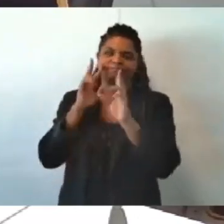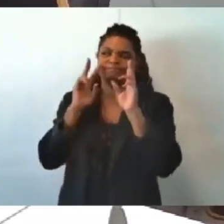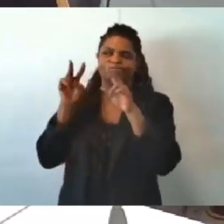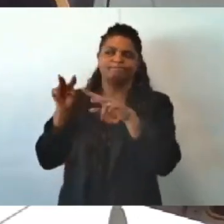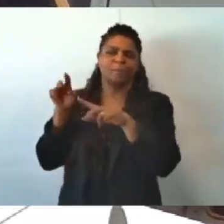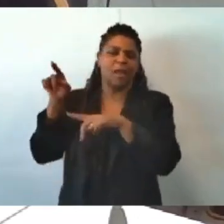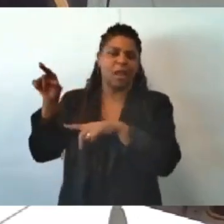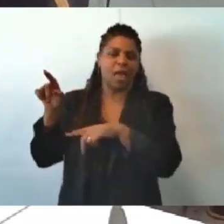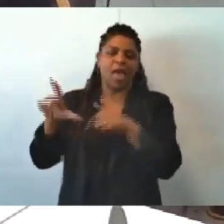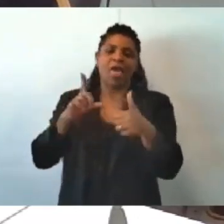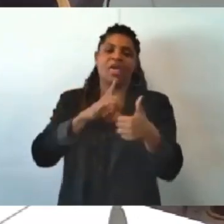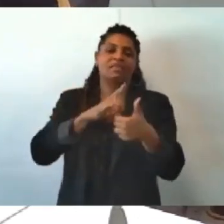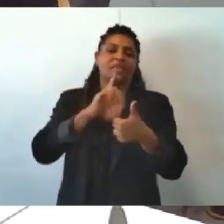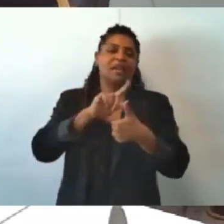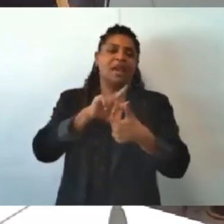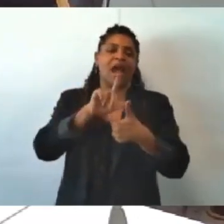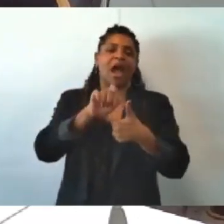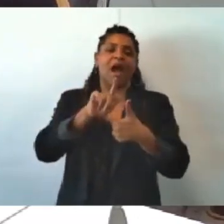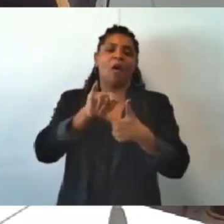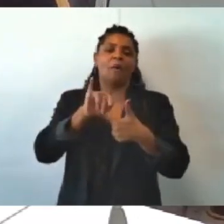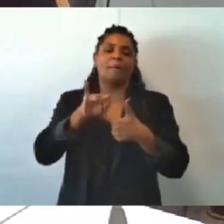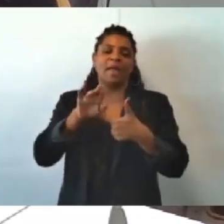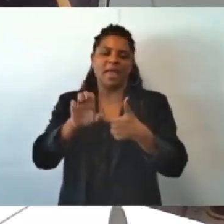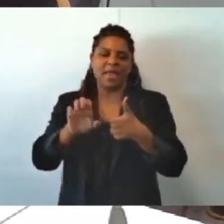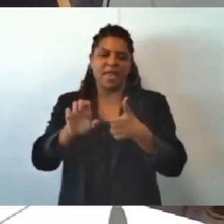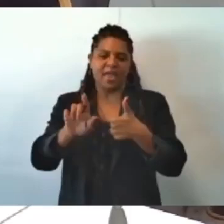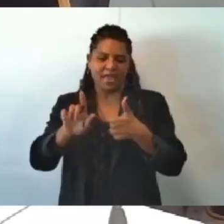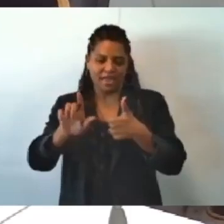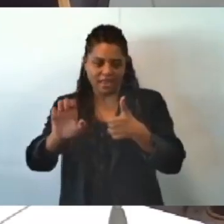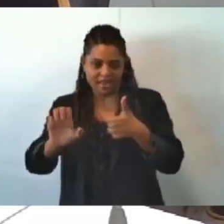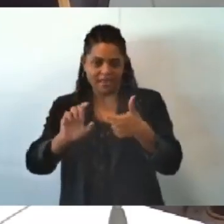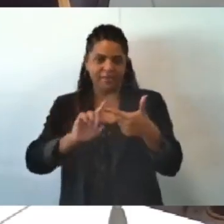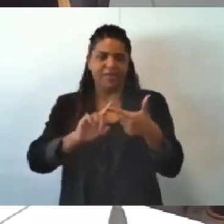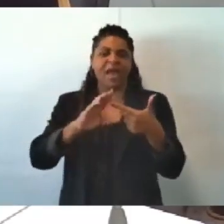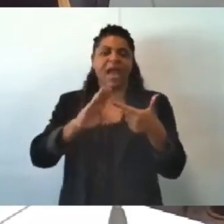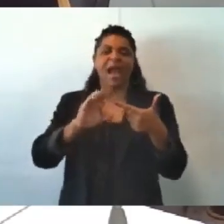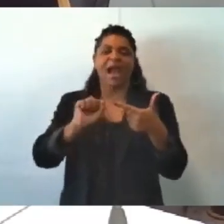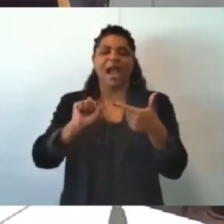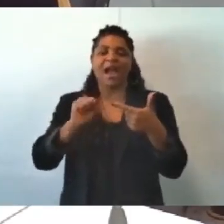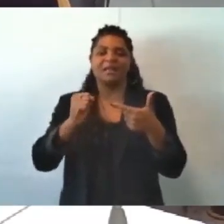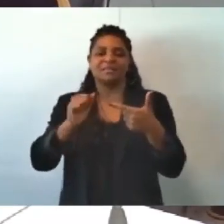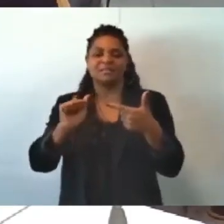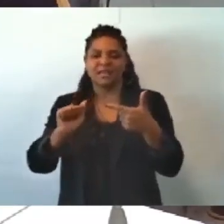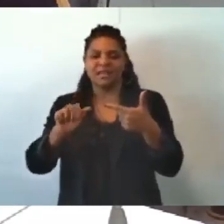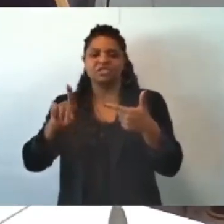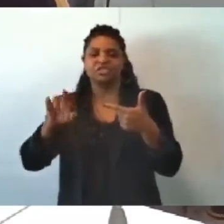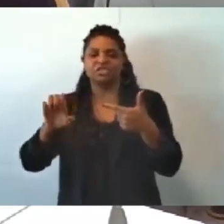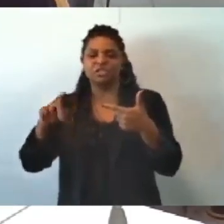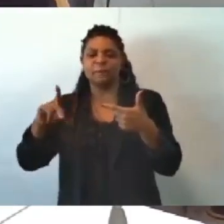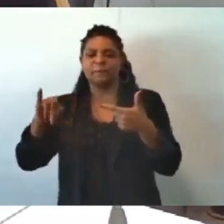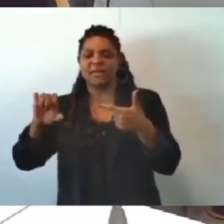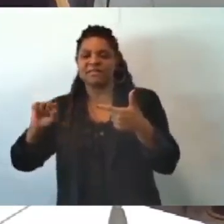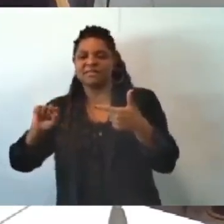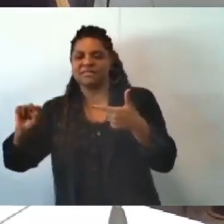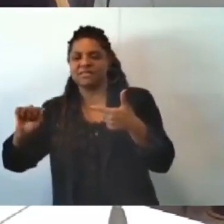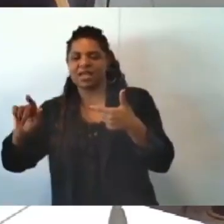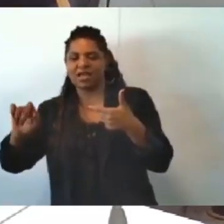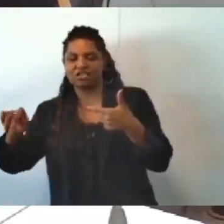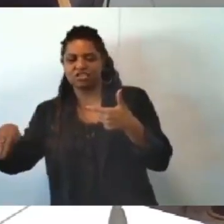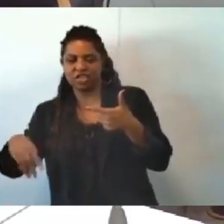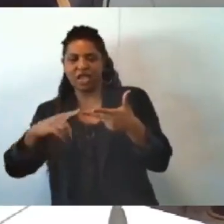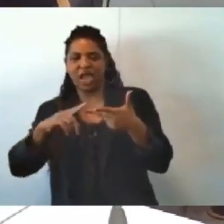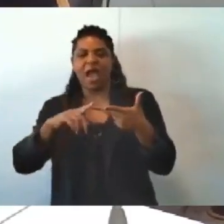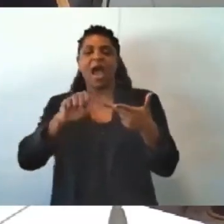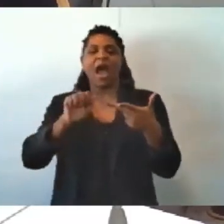de passagem, nós temos casas de abrigo. Então, já é um bairro visado. Então, a gente também tem que